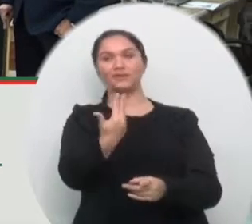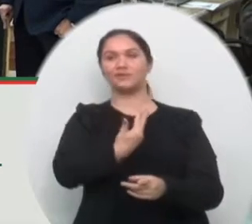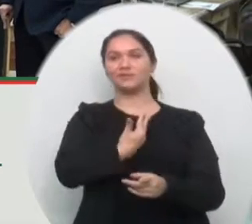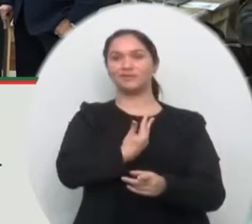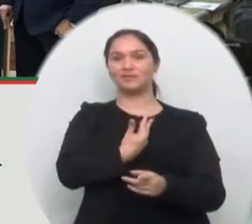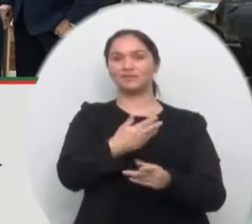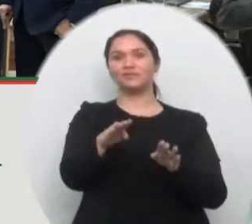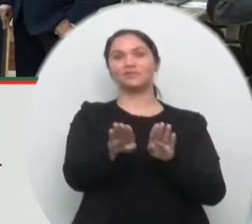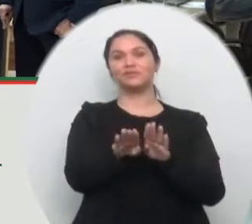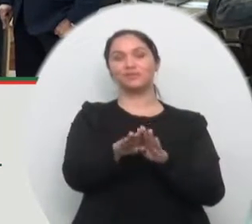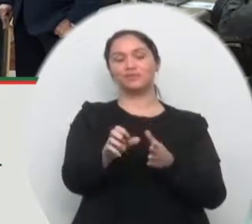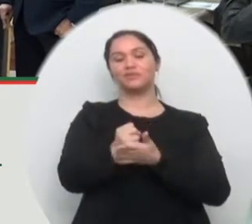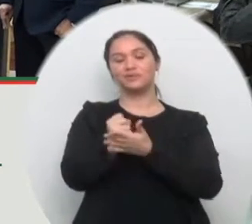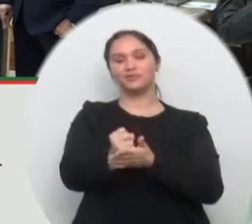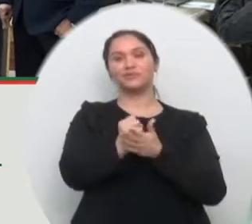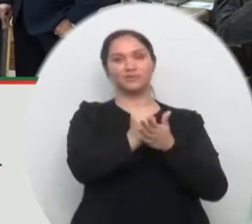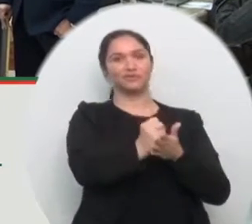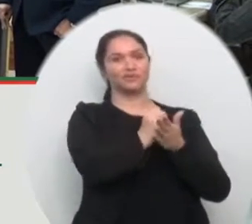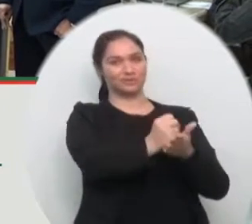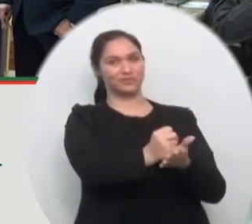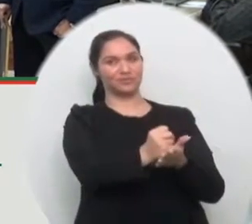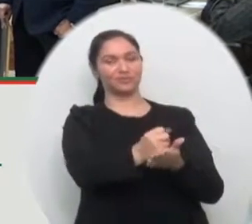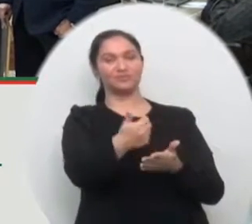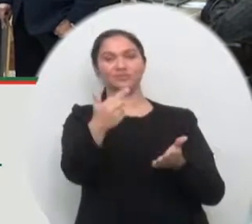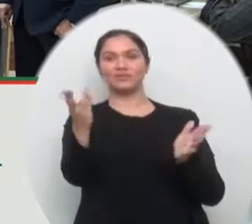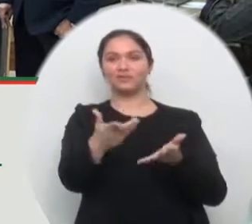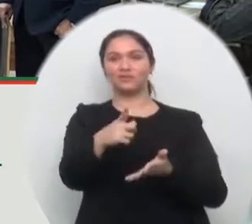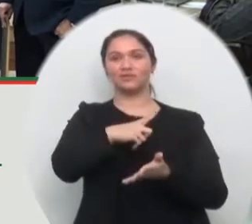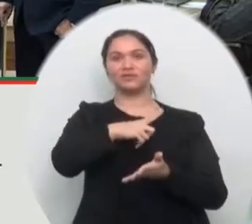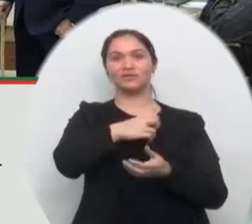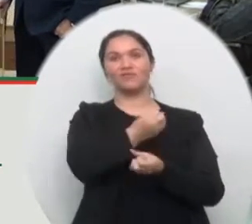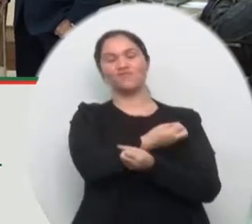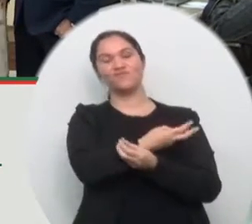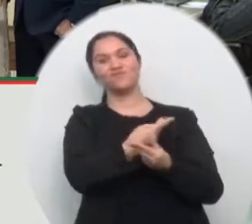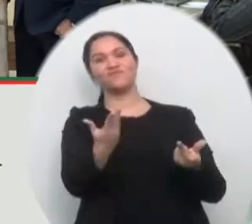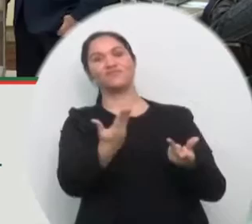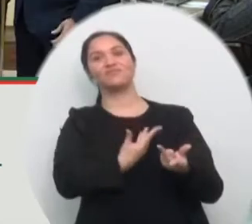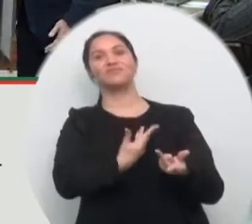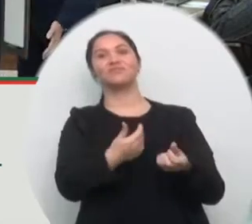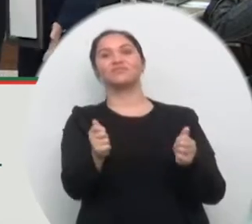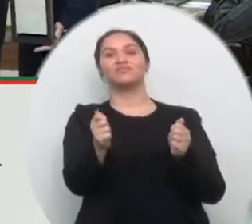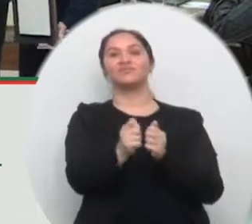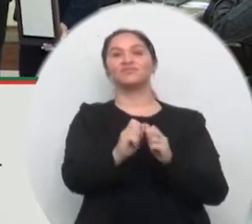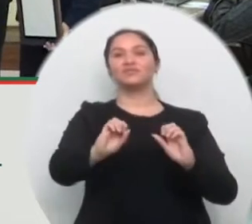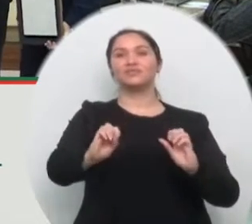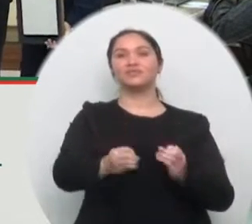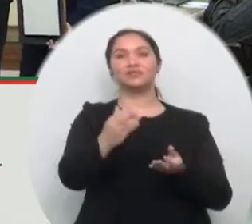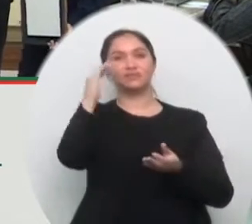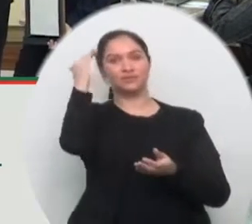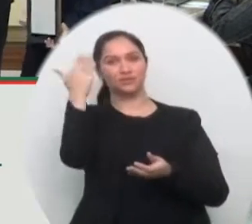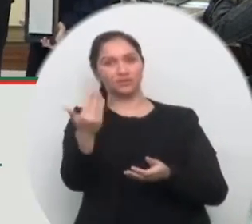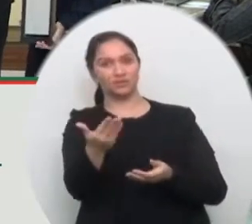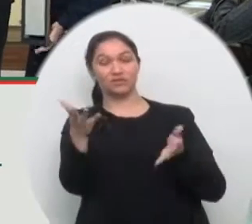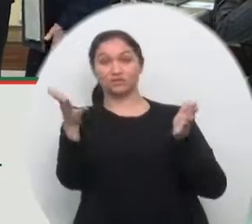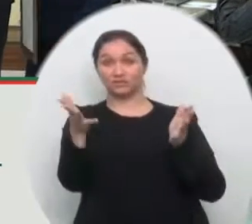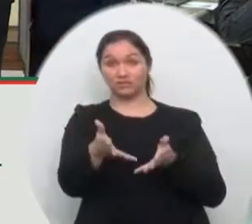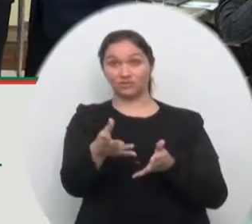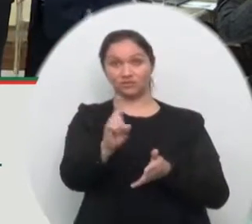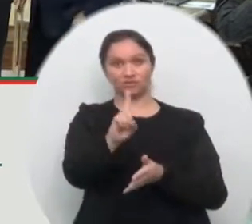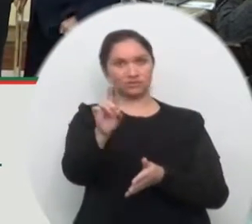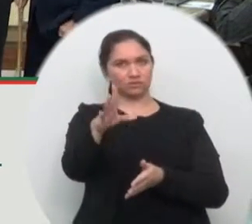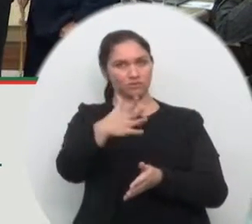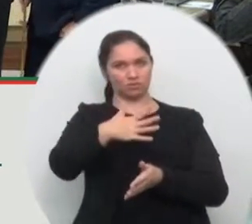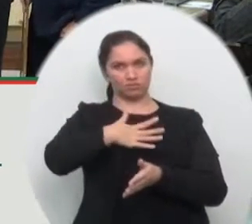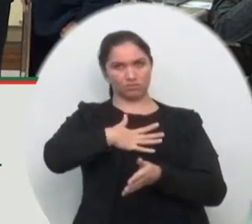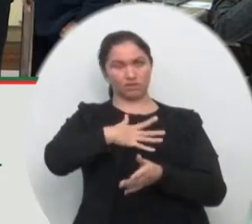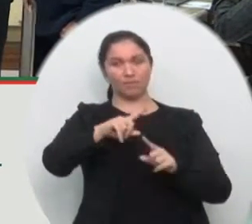amigos, e boa parte deles estão aqui. Então essa homenagem eu tenho certeza que não é só minha, mas e